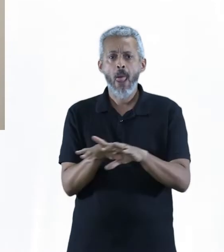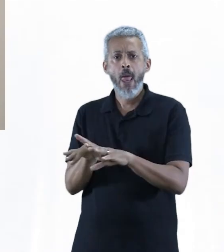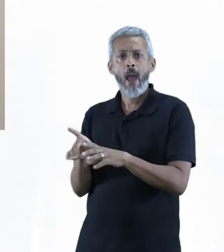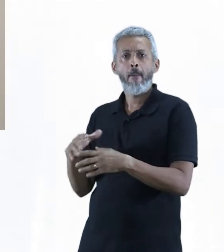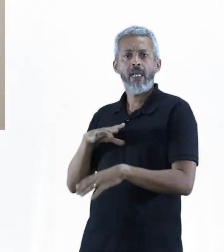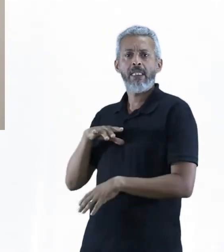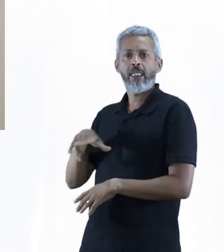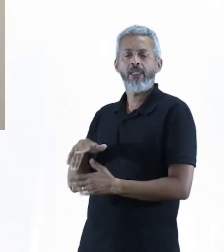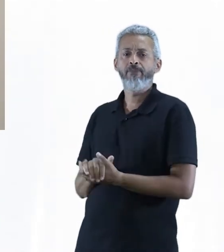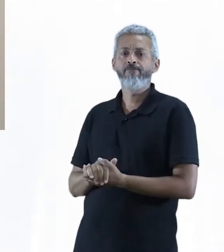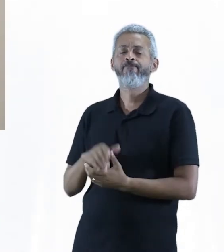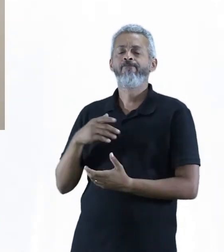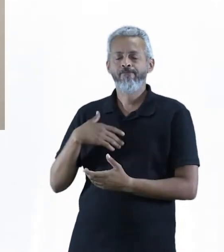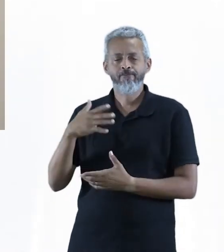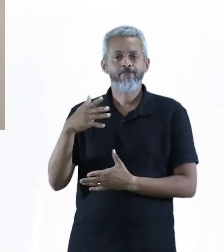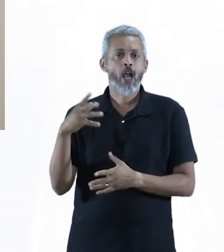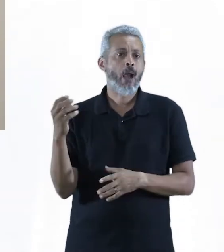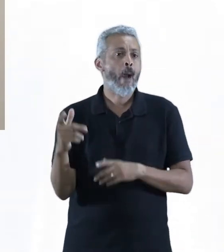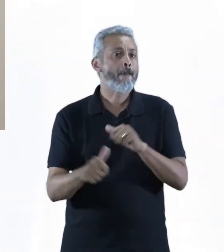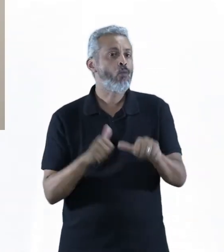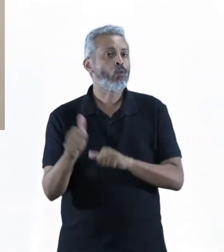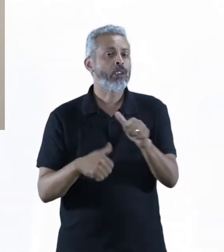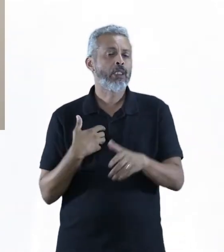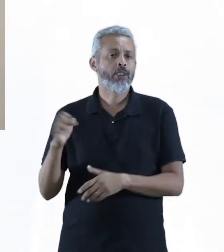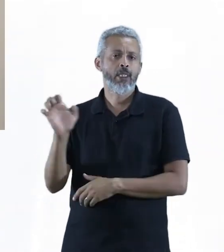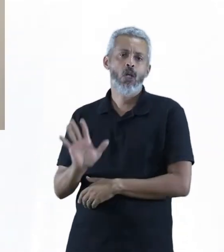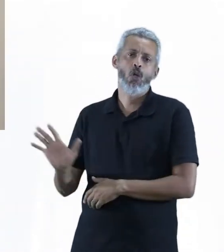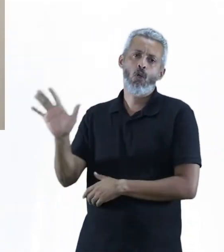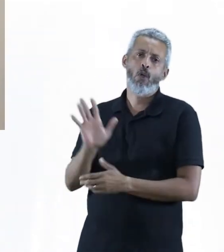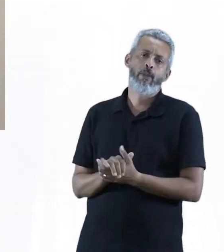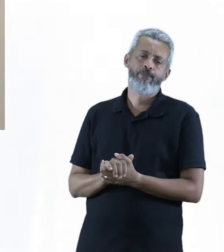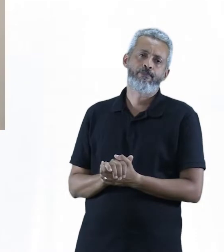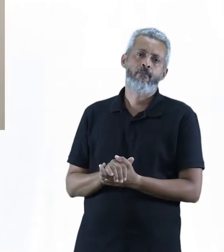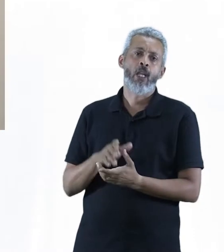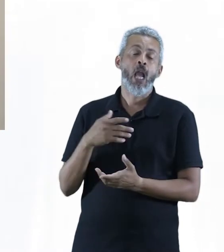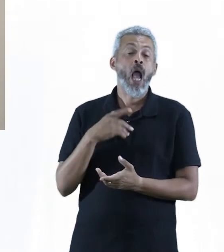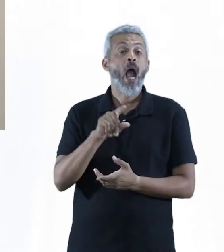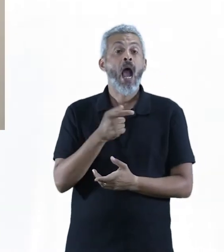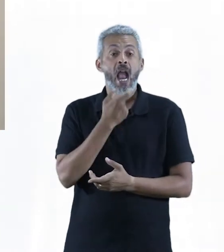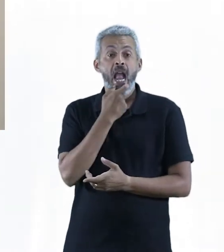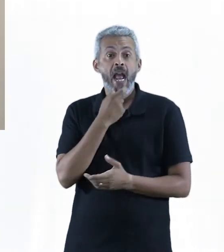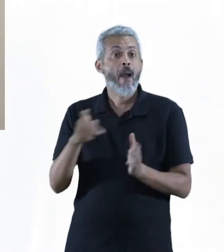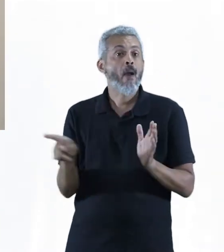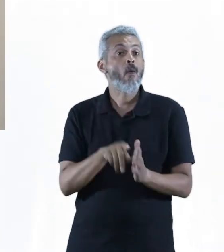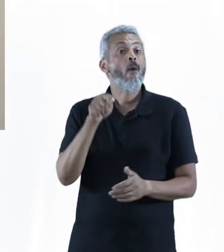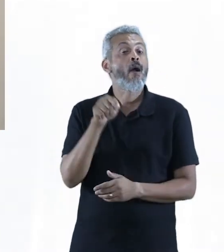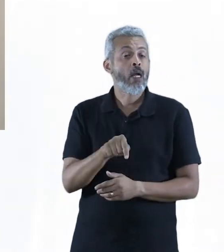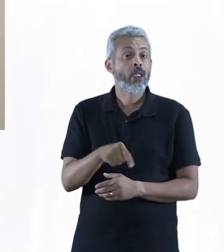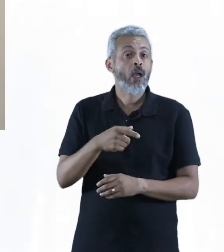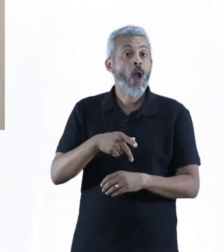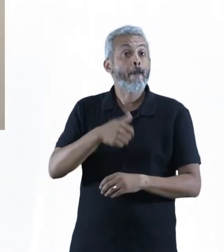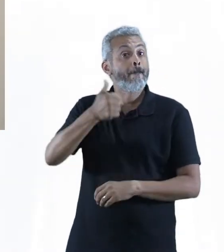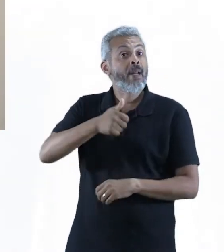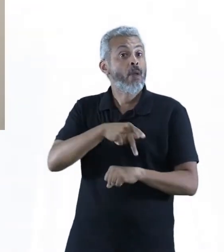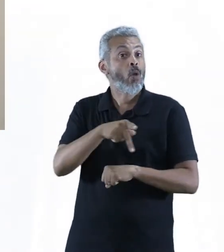foi determinante para as modificações nas condições na Europa. Já posso dizer o seguinte, a própria Inglaterra se